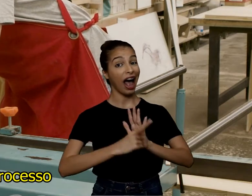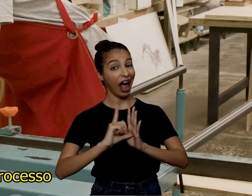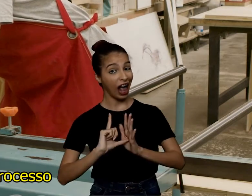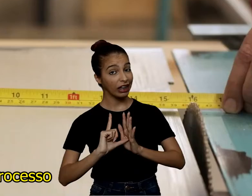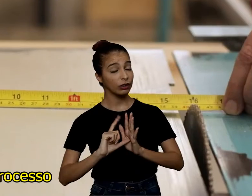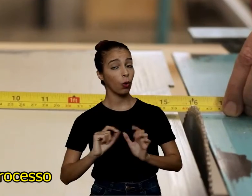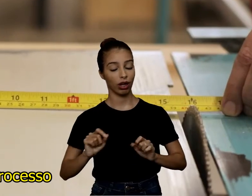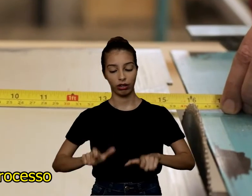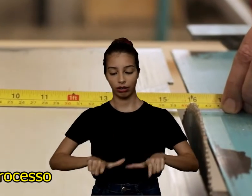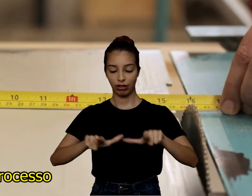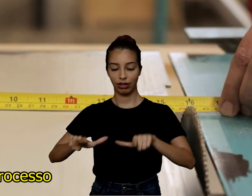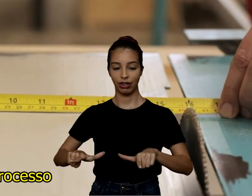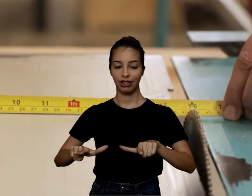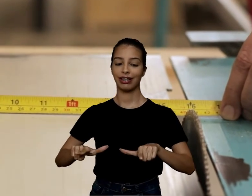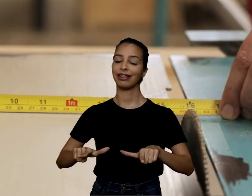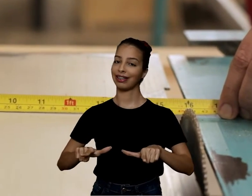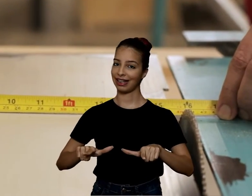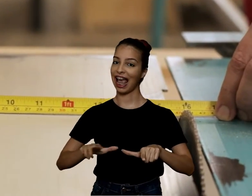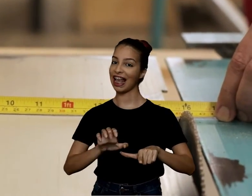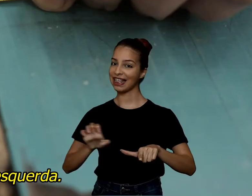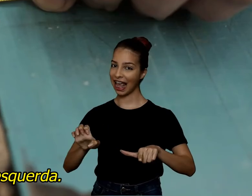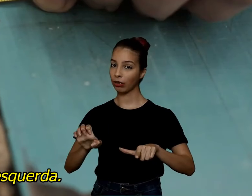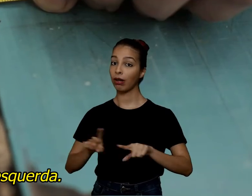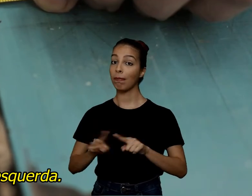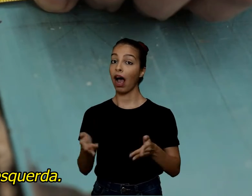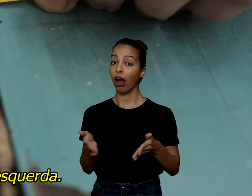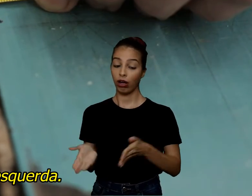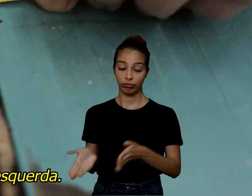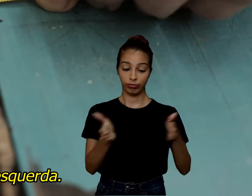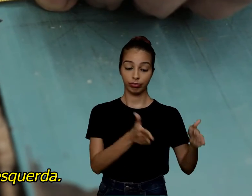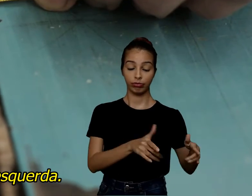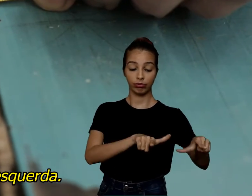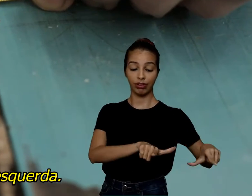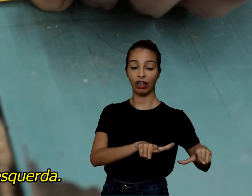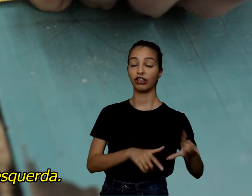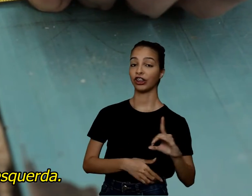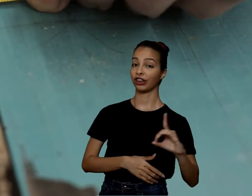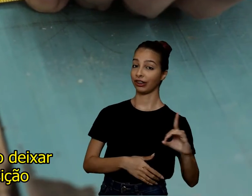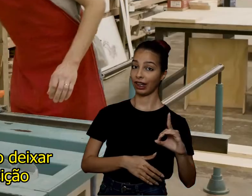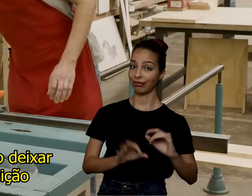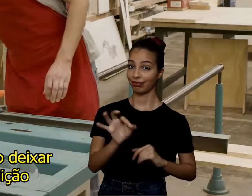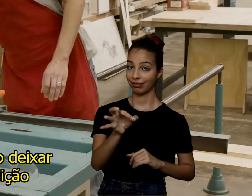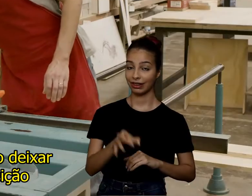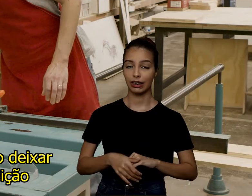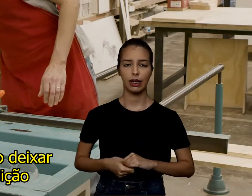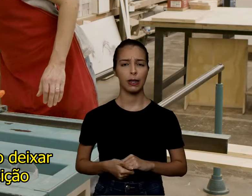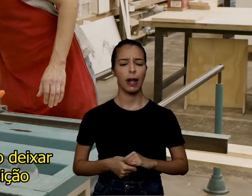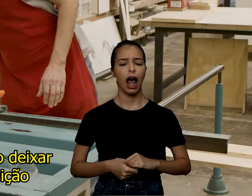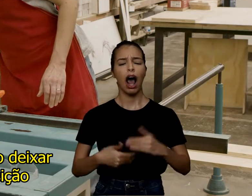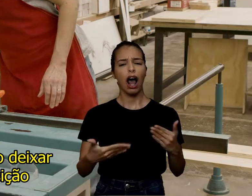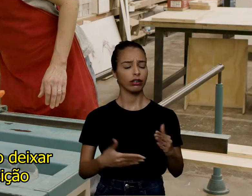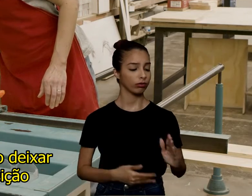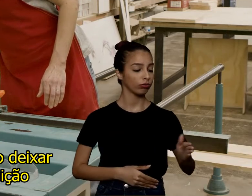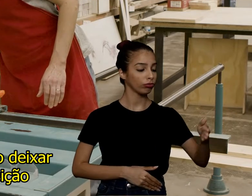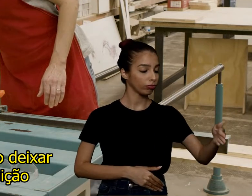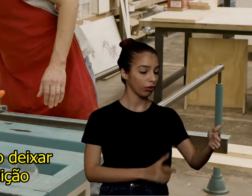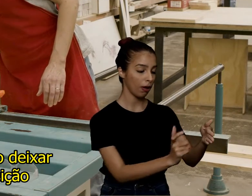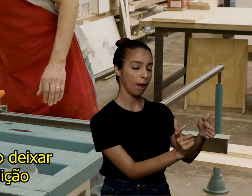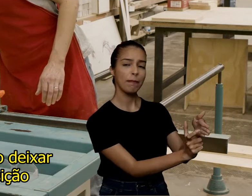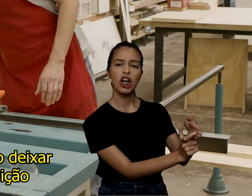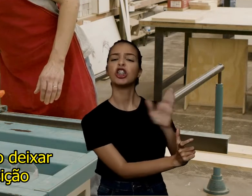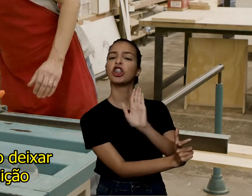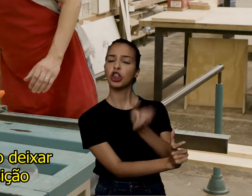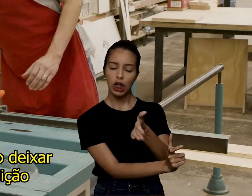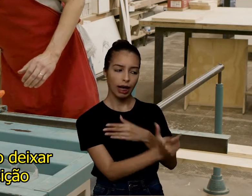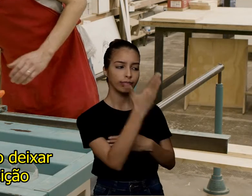ao contrário do outro processo que eu fiz, que eu queria a peça que estava do lado esquerdo. Feito isso, eu não posso deixar essa